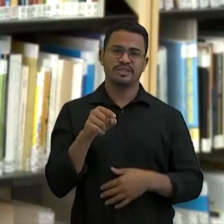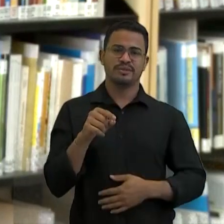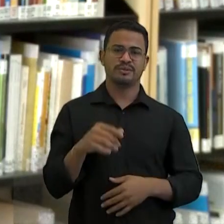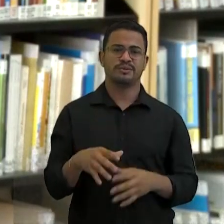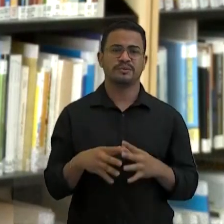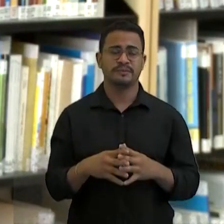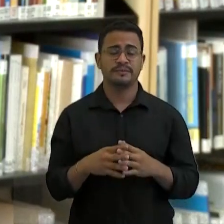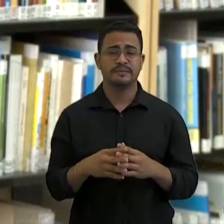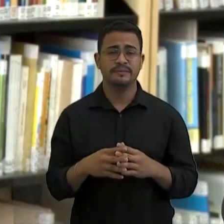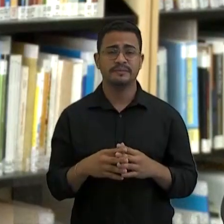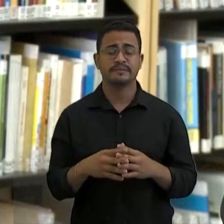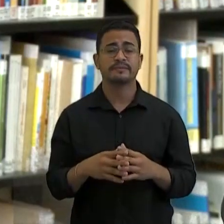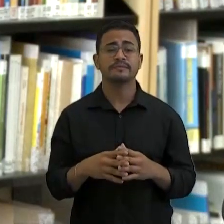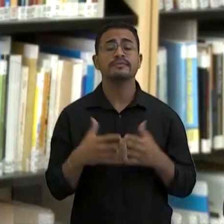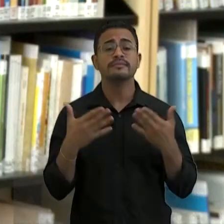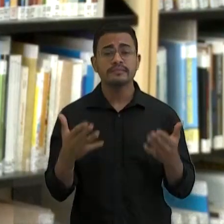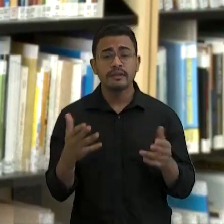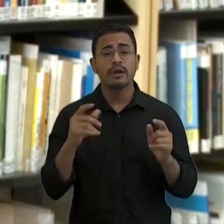O que são